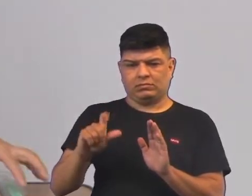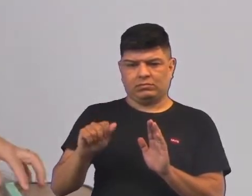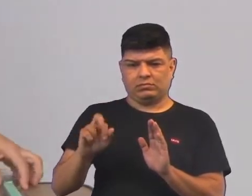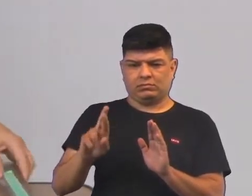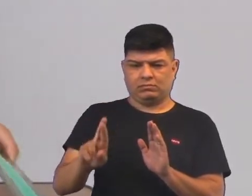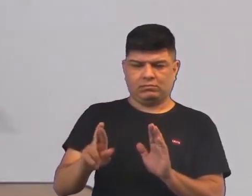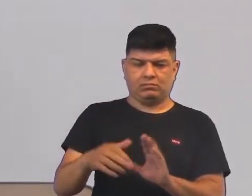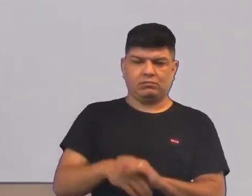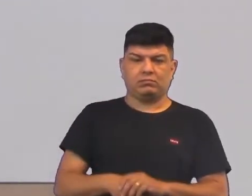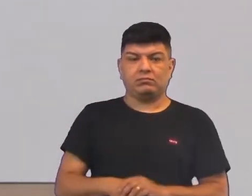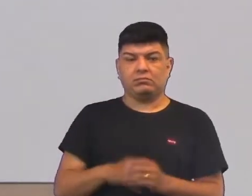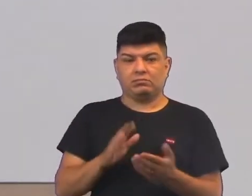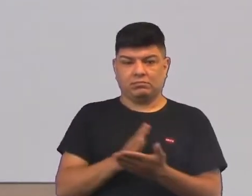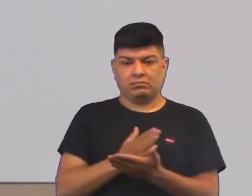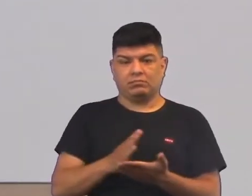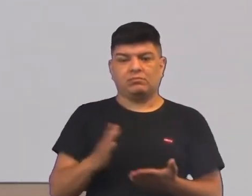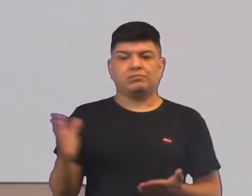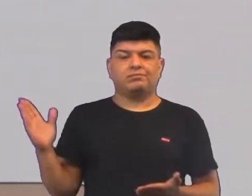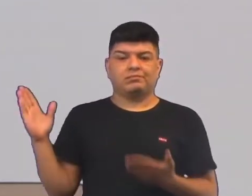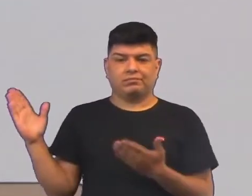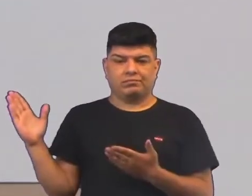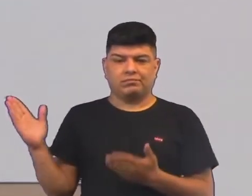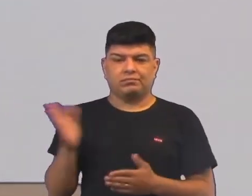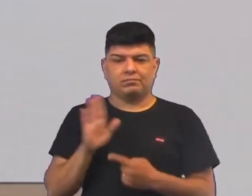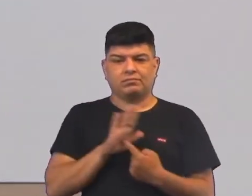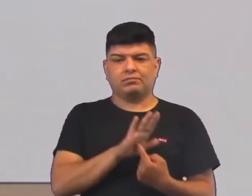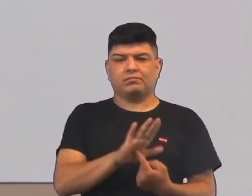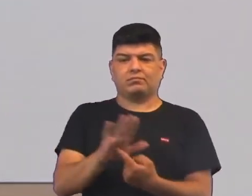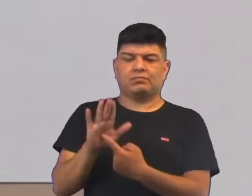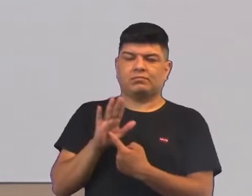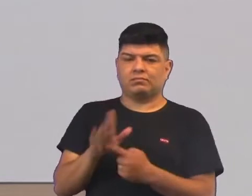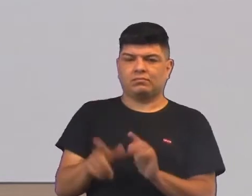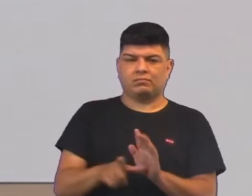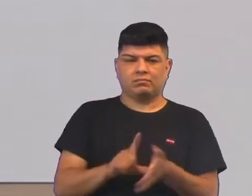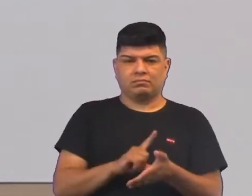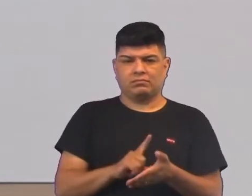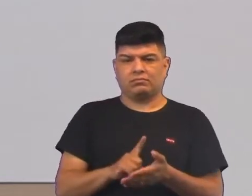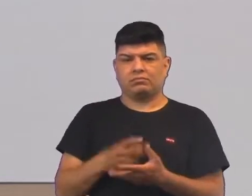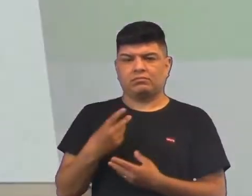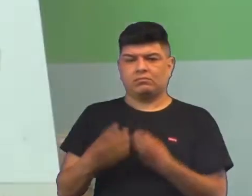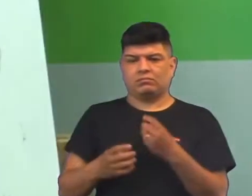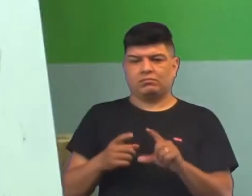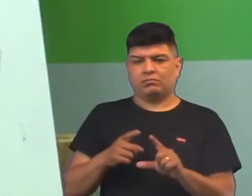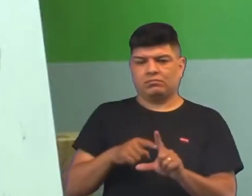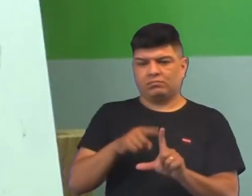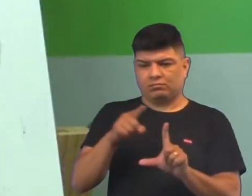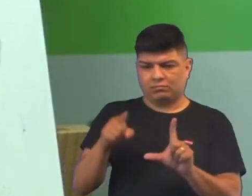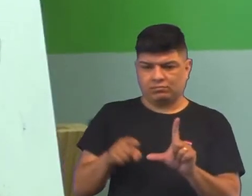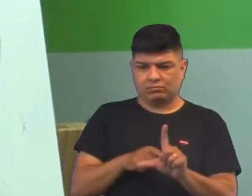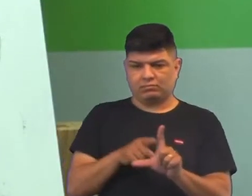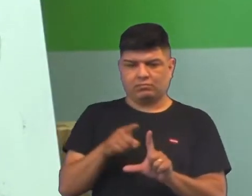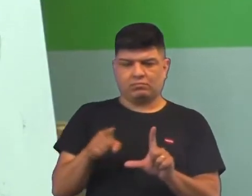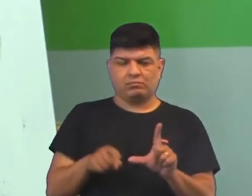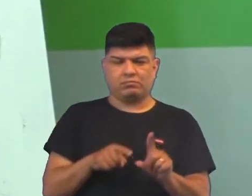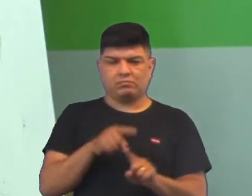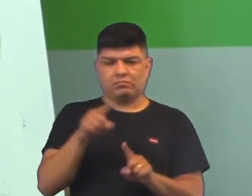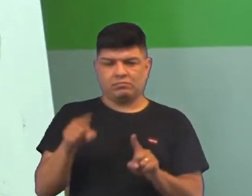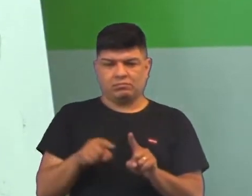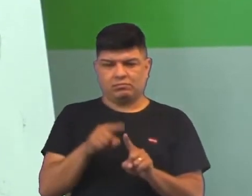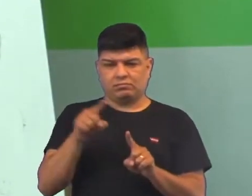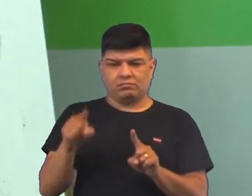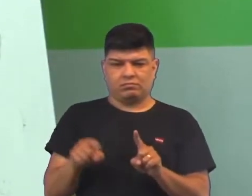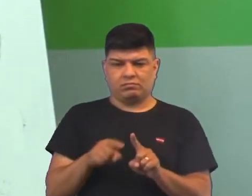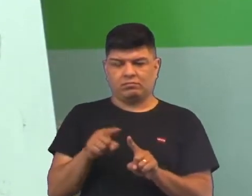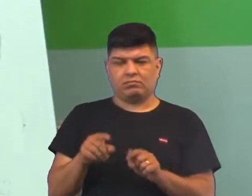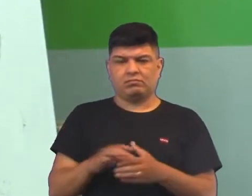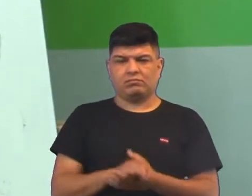algumas formas aqui, ó. Tá? Tem algumas formas que eu já apresentei para vocês anteriormente. Forma circular, que não trabalha com reta, tá? Então